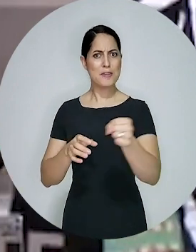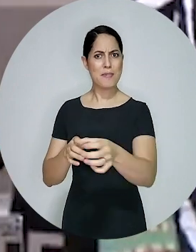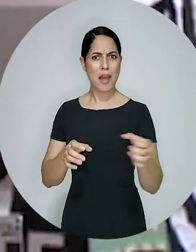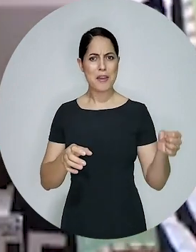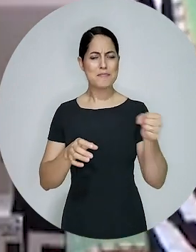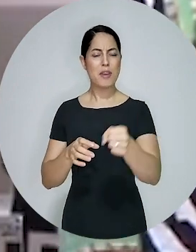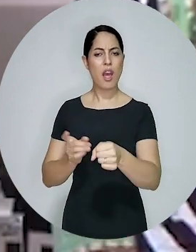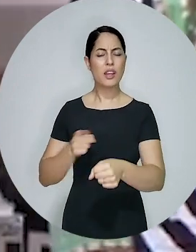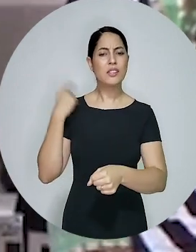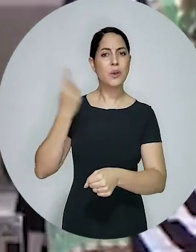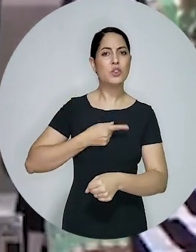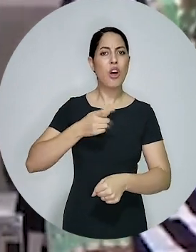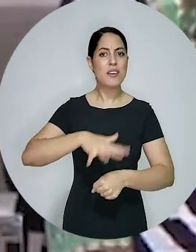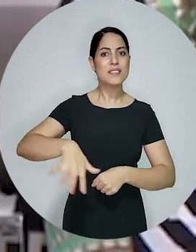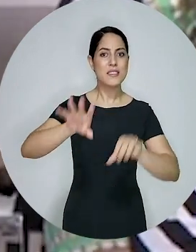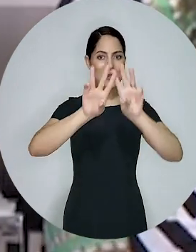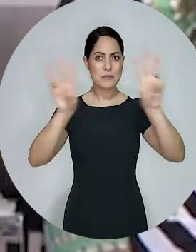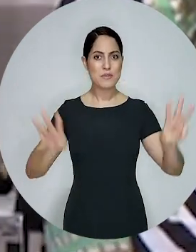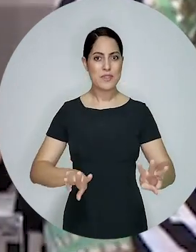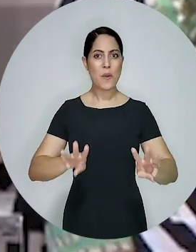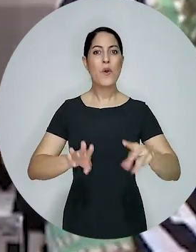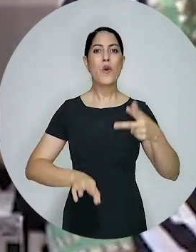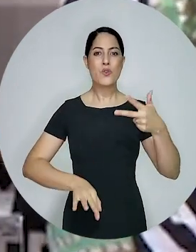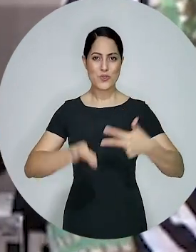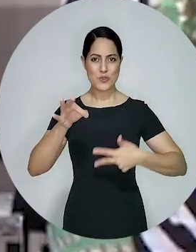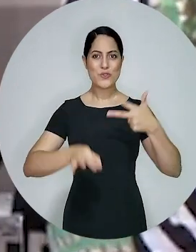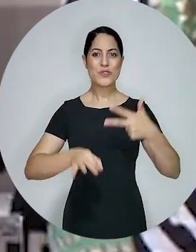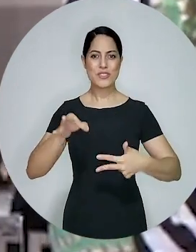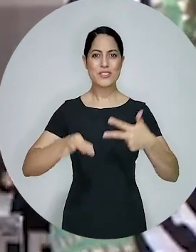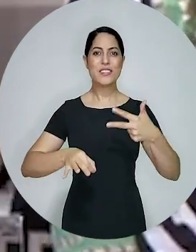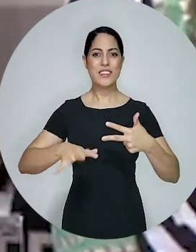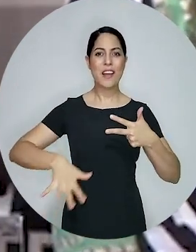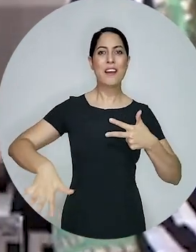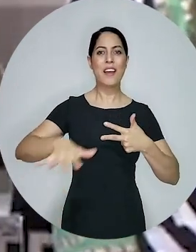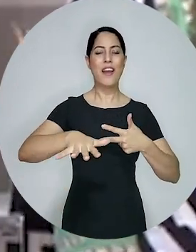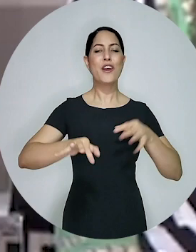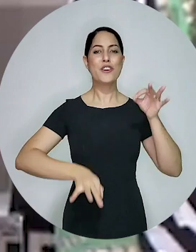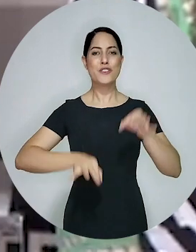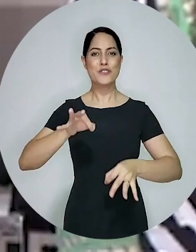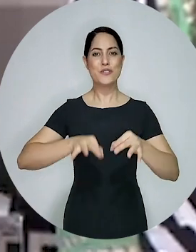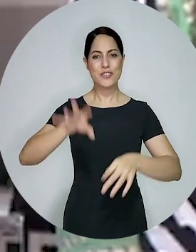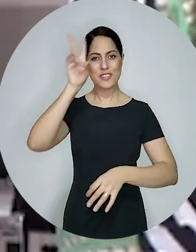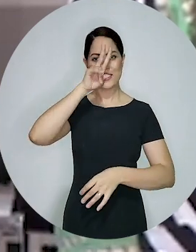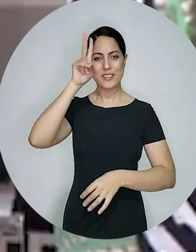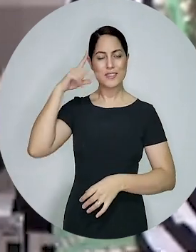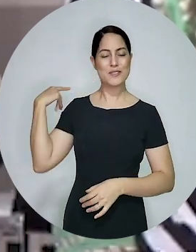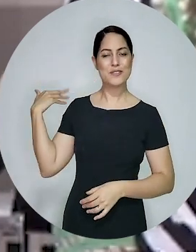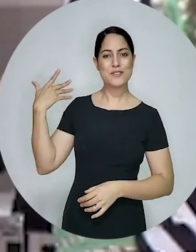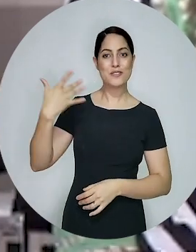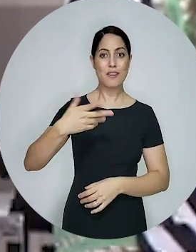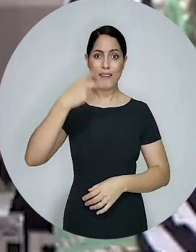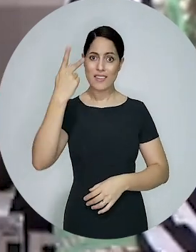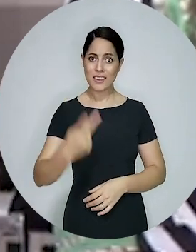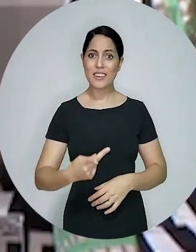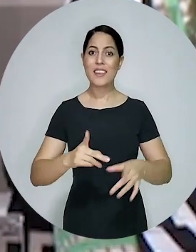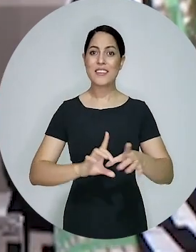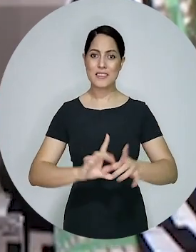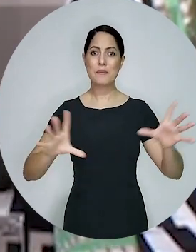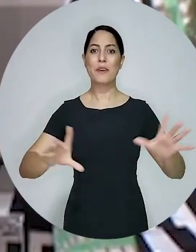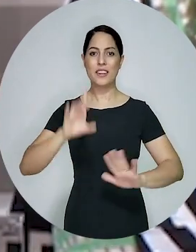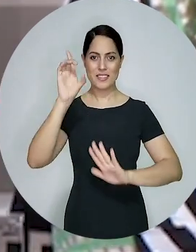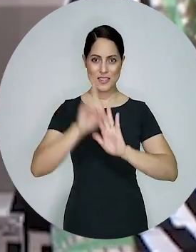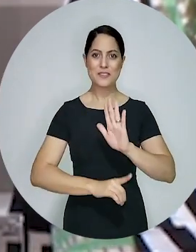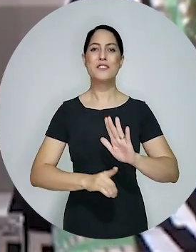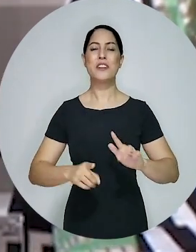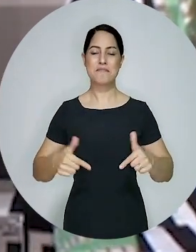magistrados. Enfim, um passeio belíssimo pela história da justiça, mas também pela história do Poder Judiciário, que é esse sustentáculo